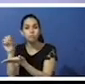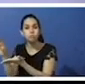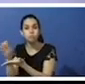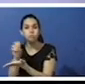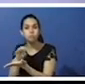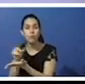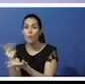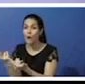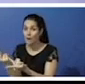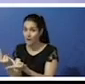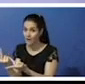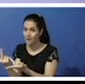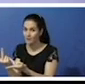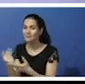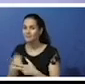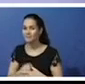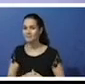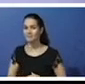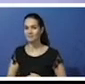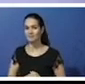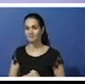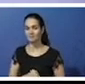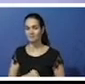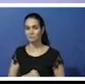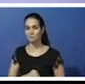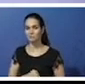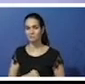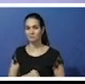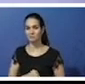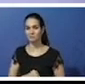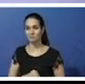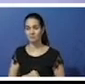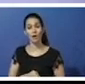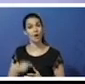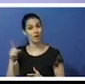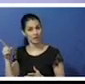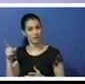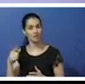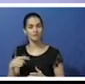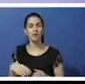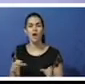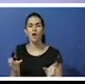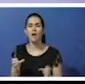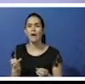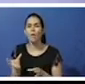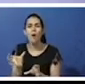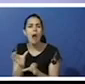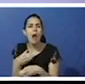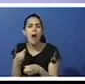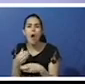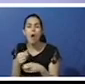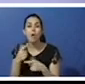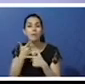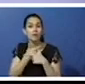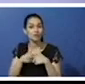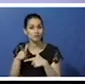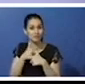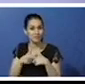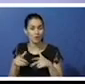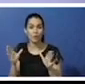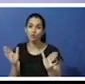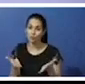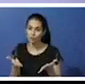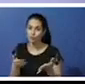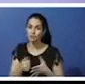tanto aqui, aqui, aqui e aqui. Esse é o conceito da divisão que está sendo trabalhado aqui nessas atividades com